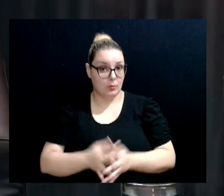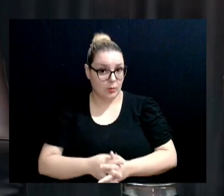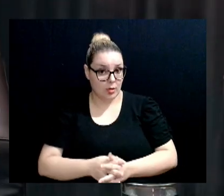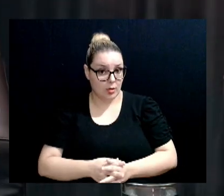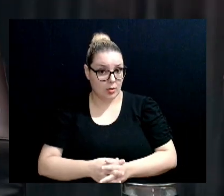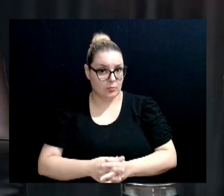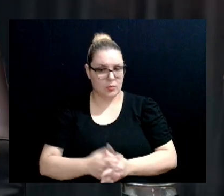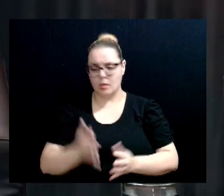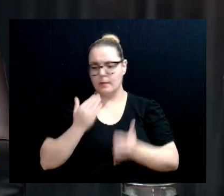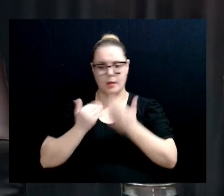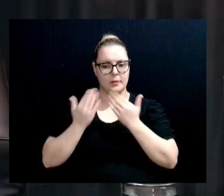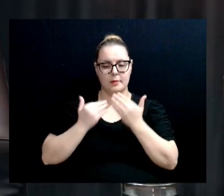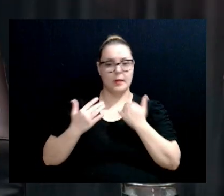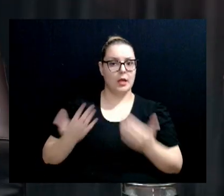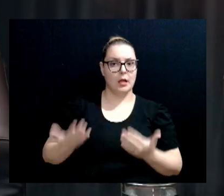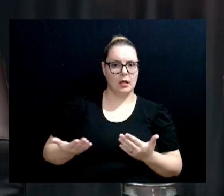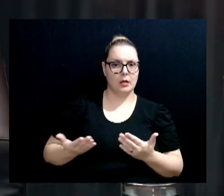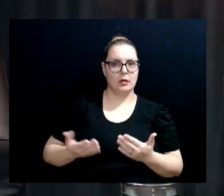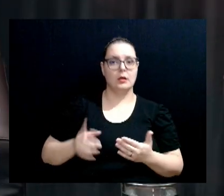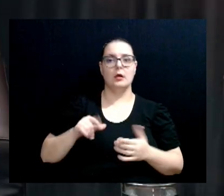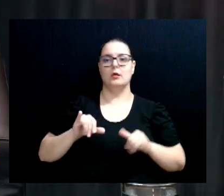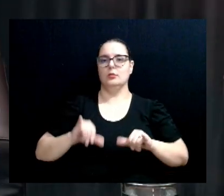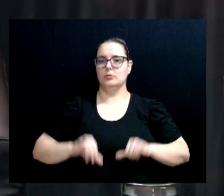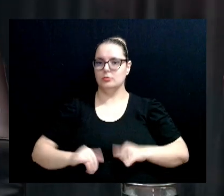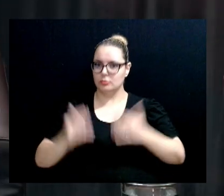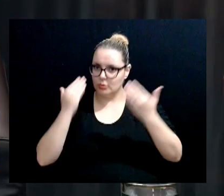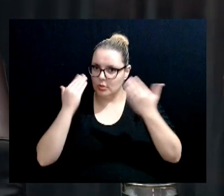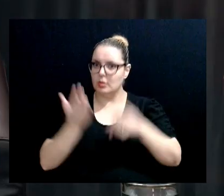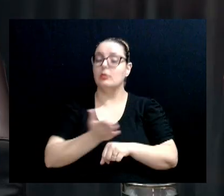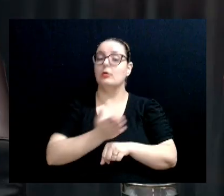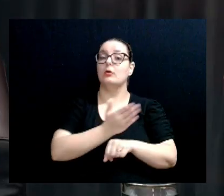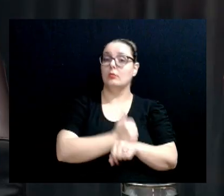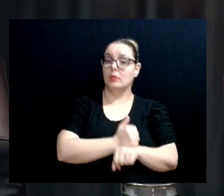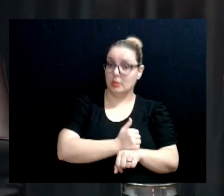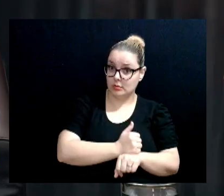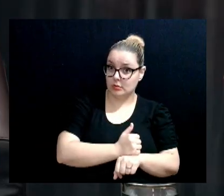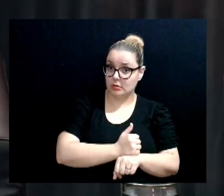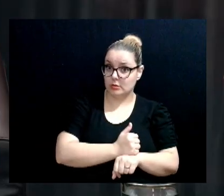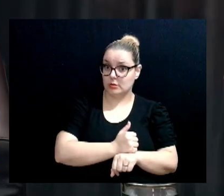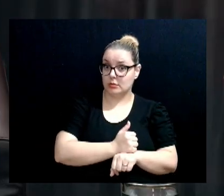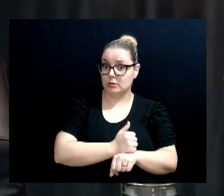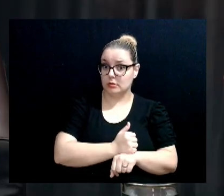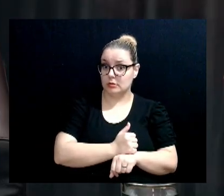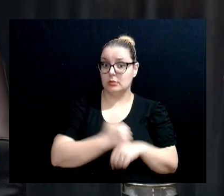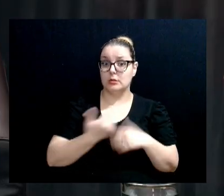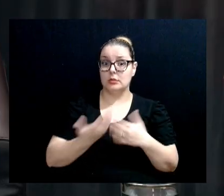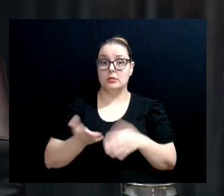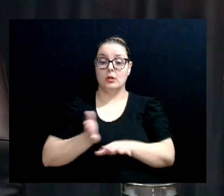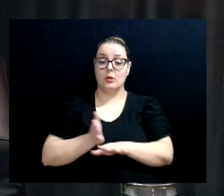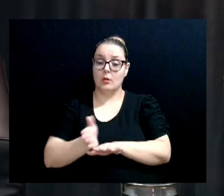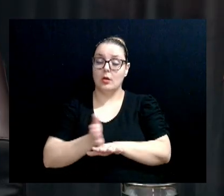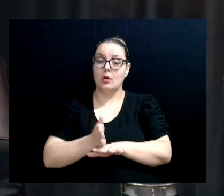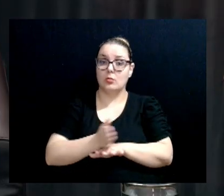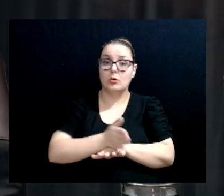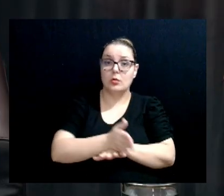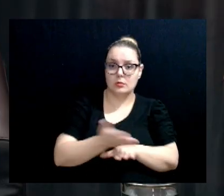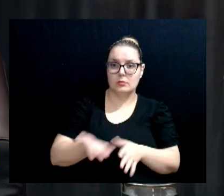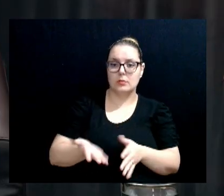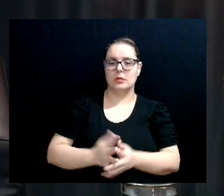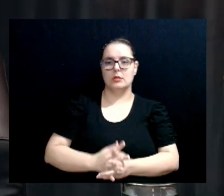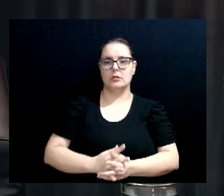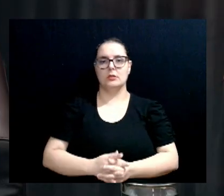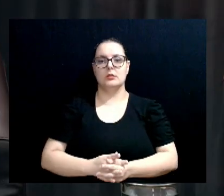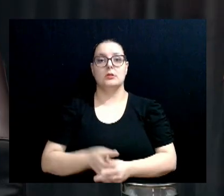ela vem também de um sofrimento psíquico anterior. Então são vertentes, né, que são